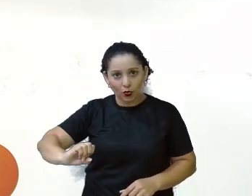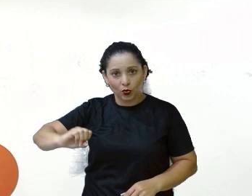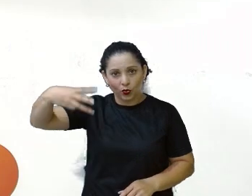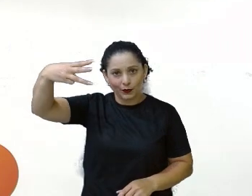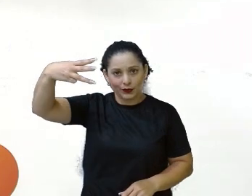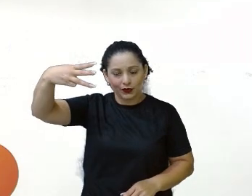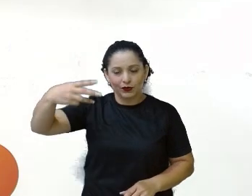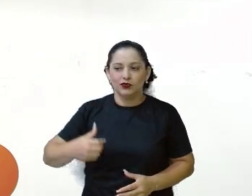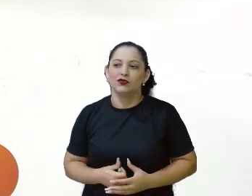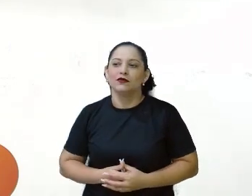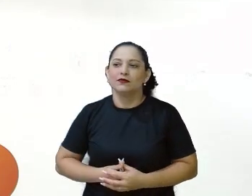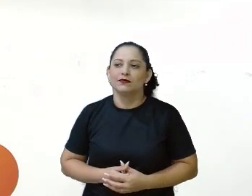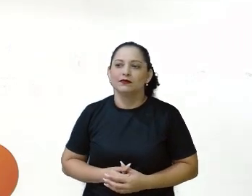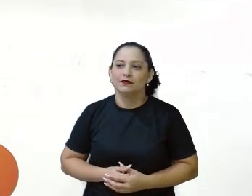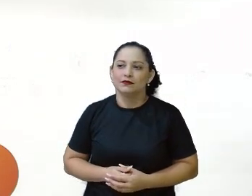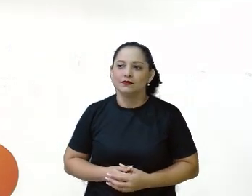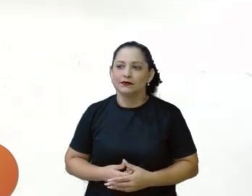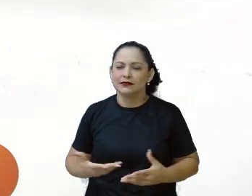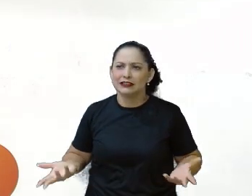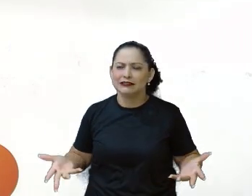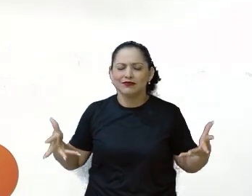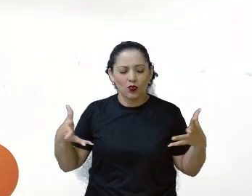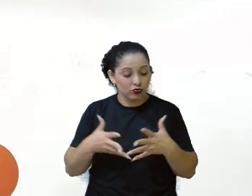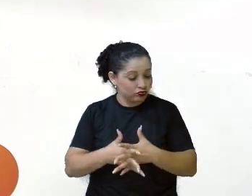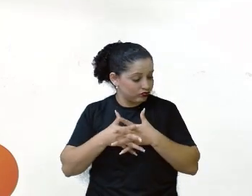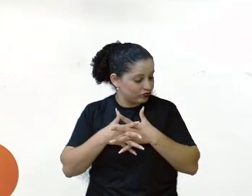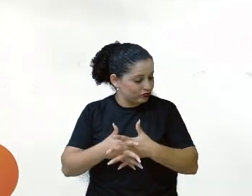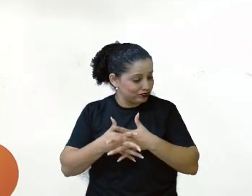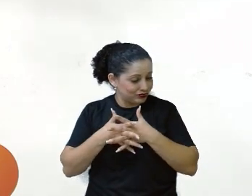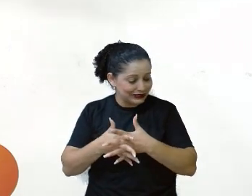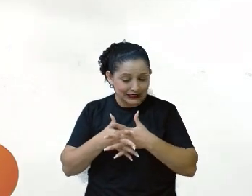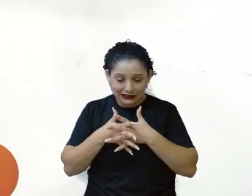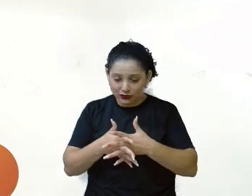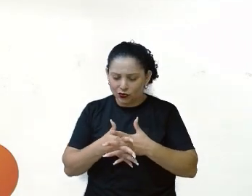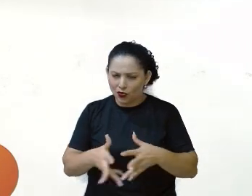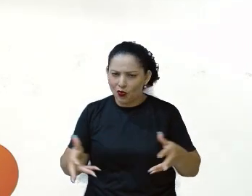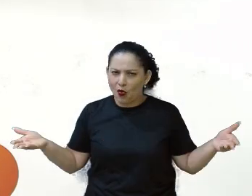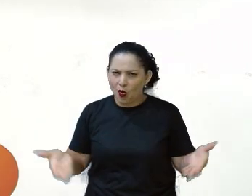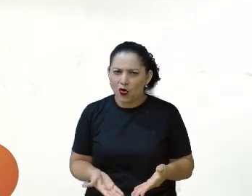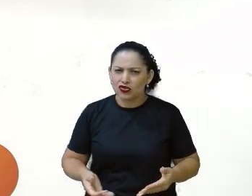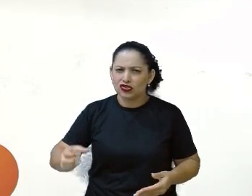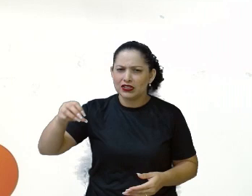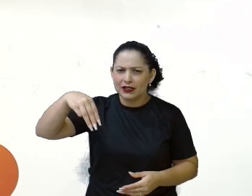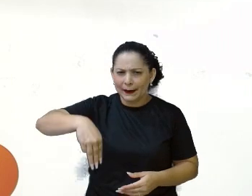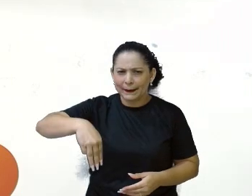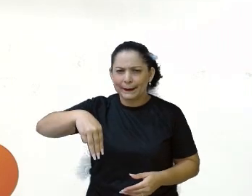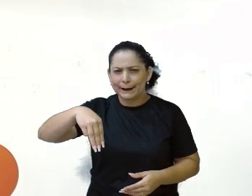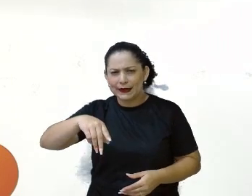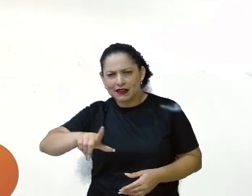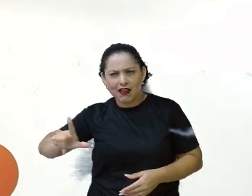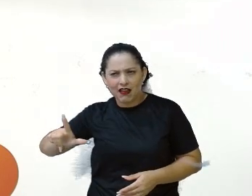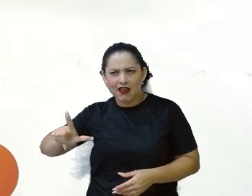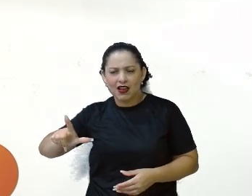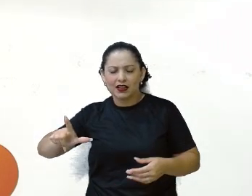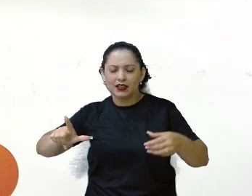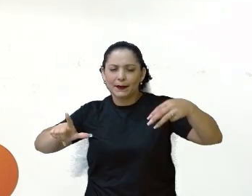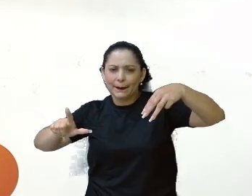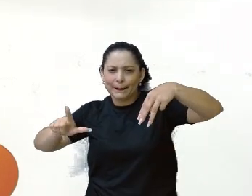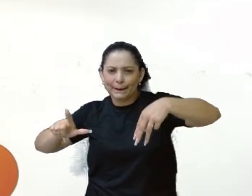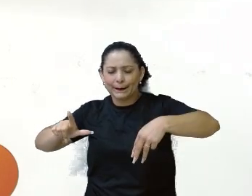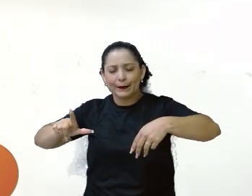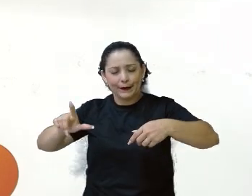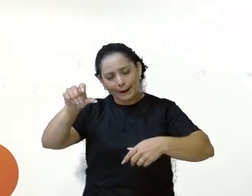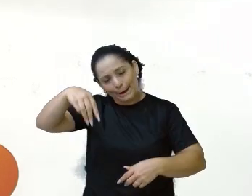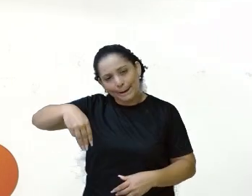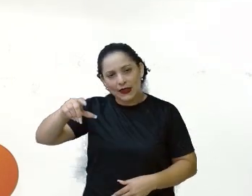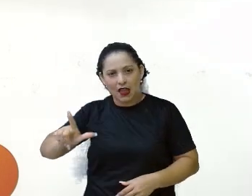cúbico. Professora, a senhora está me confundindo toda. A senhora disse que a aula hoje era de medida de capacidade. A senhora já está com metro.